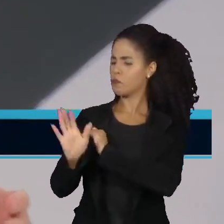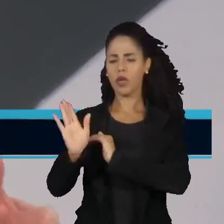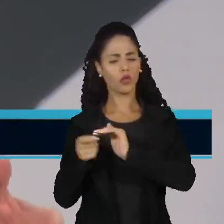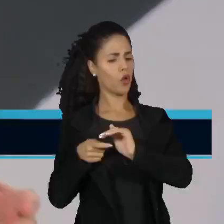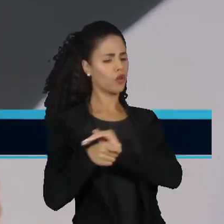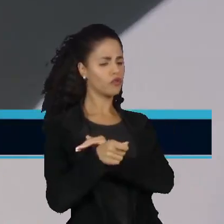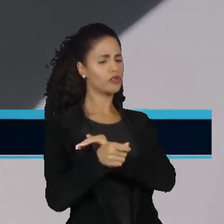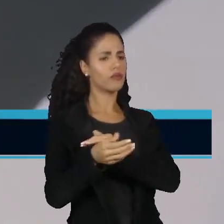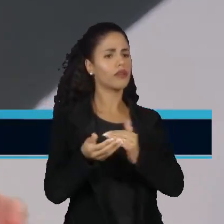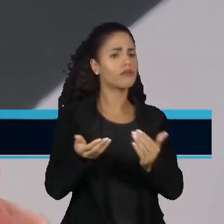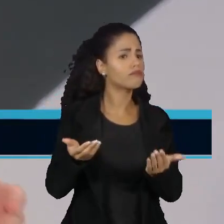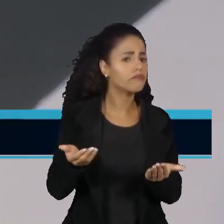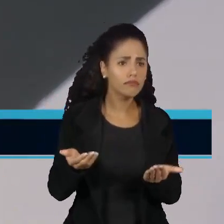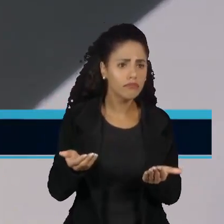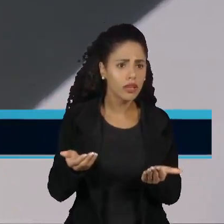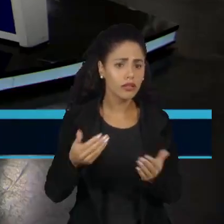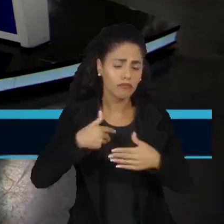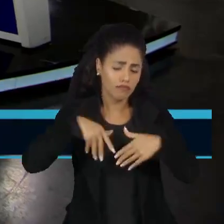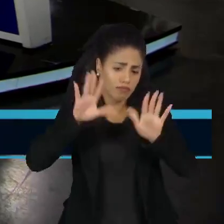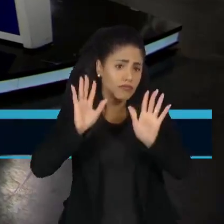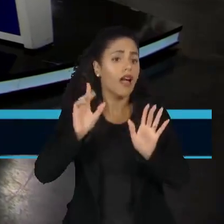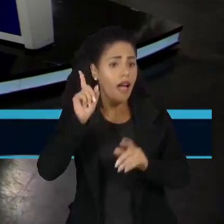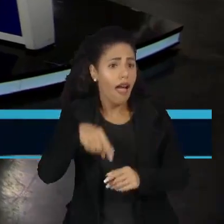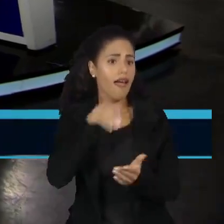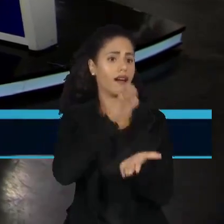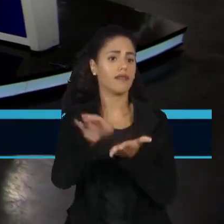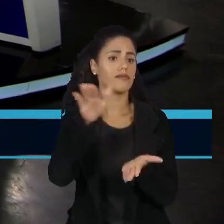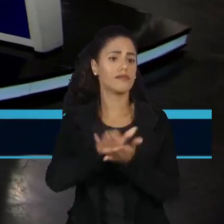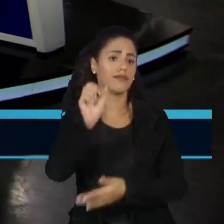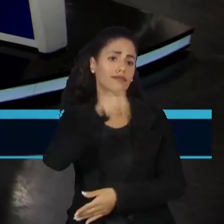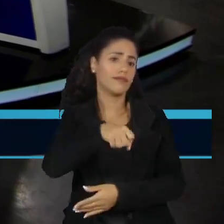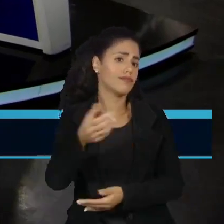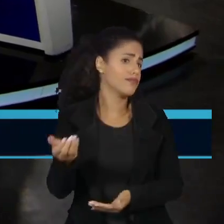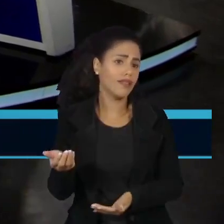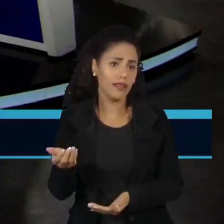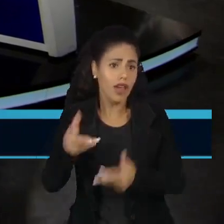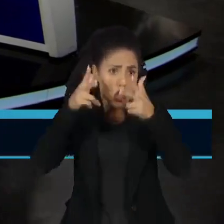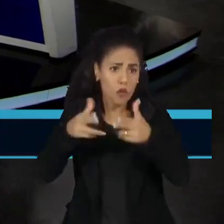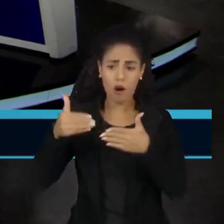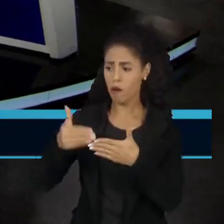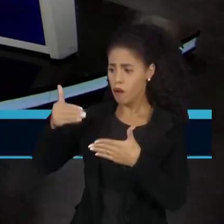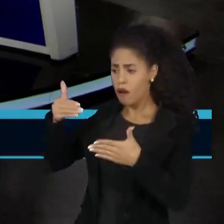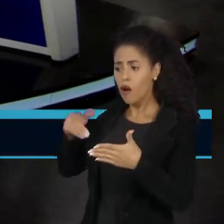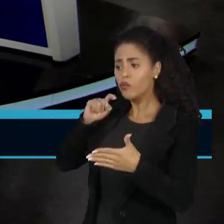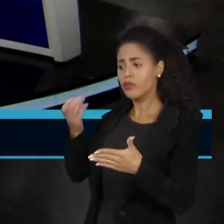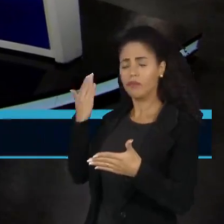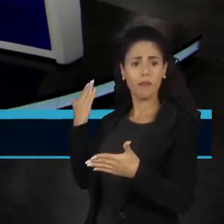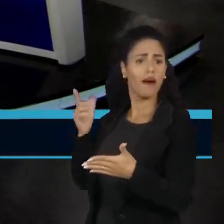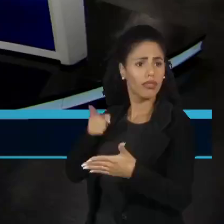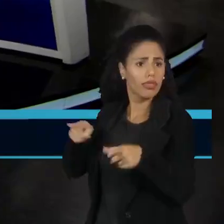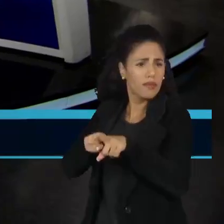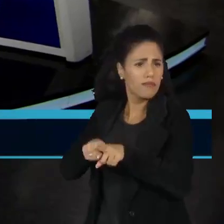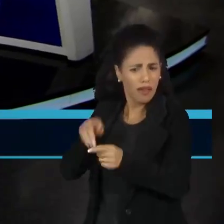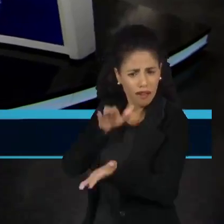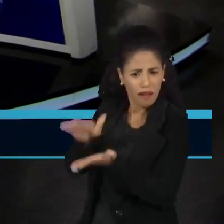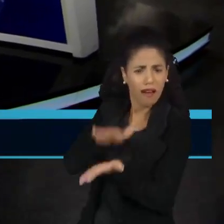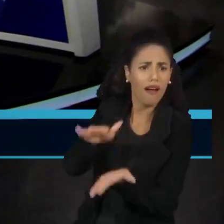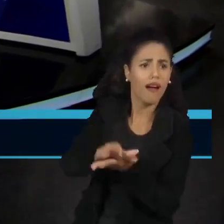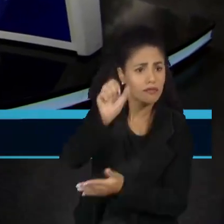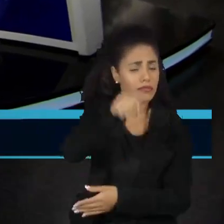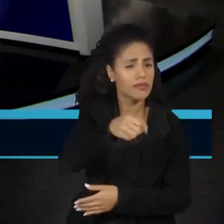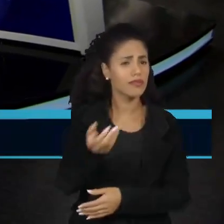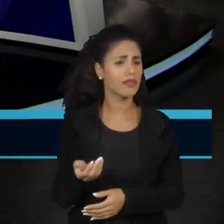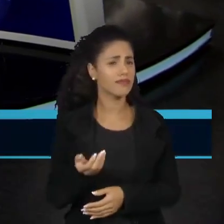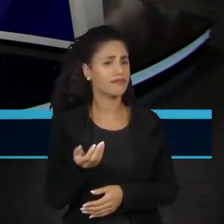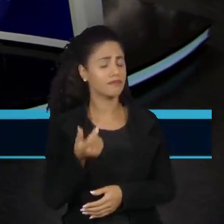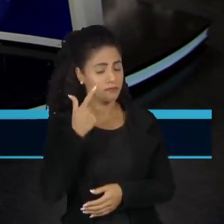que, chame-se como se quiser, o fato é que entra na coluna da despesa. E a despesa vem crescendo. De